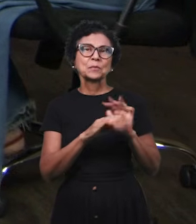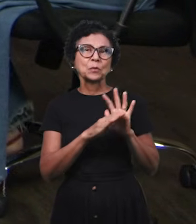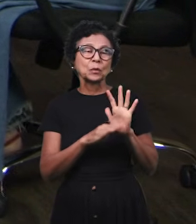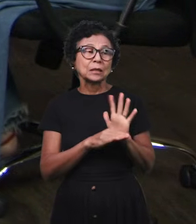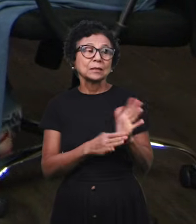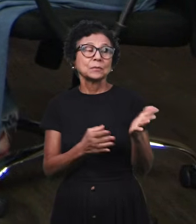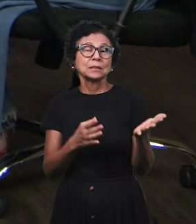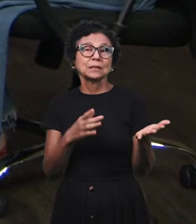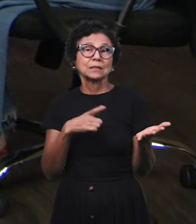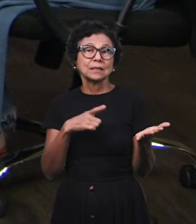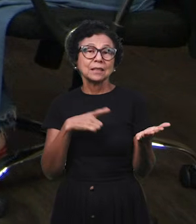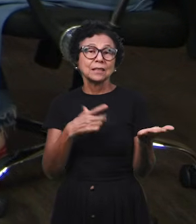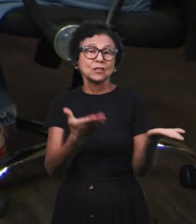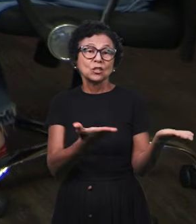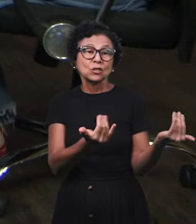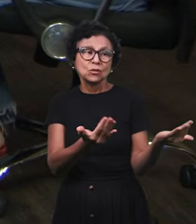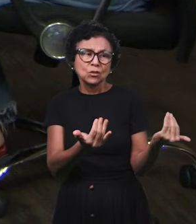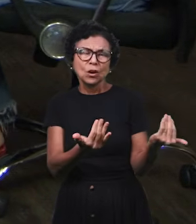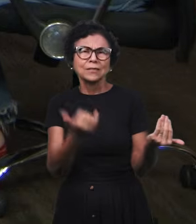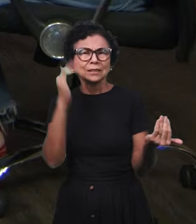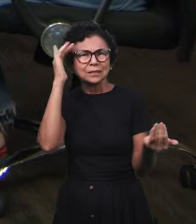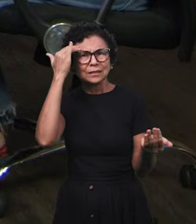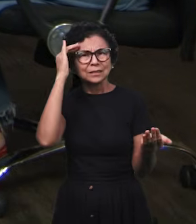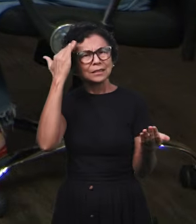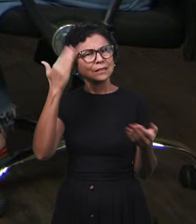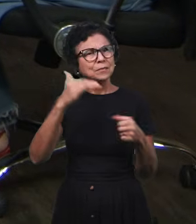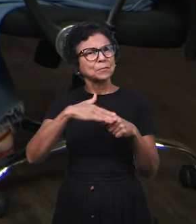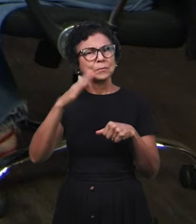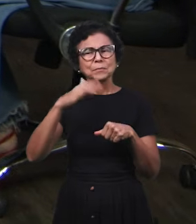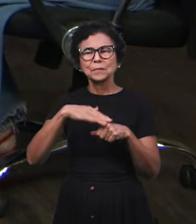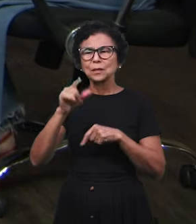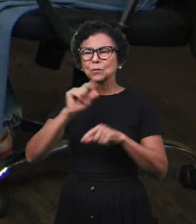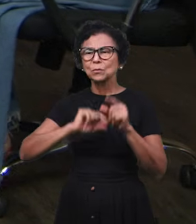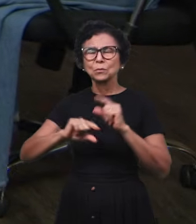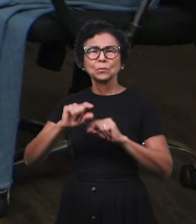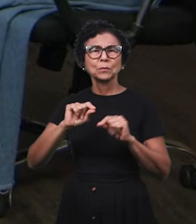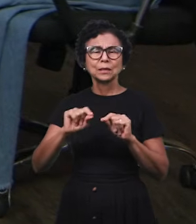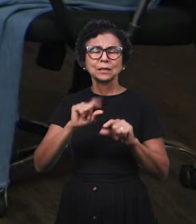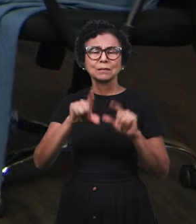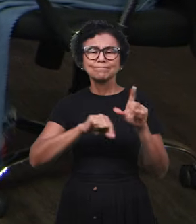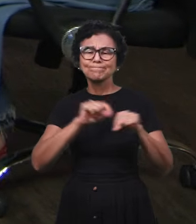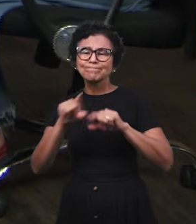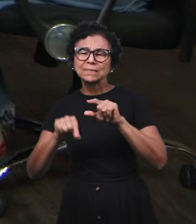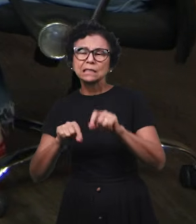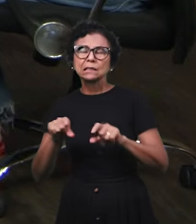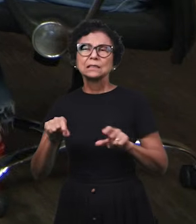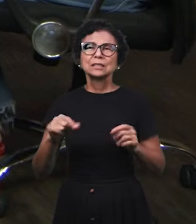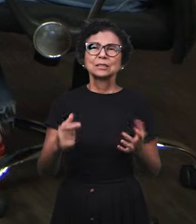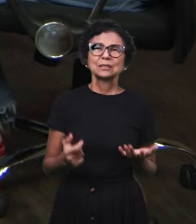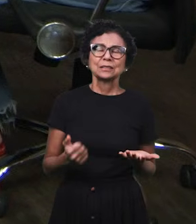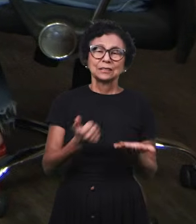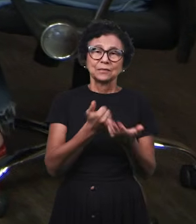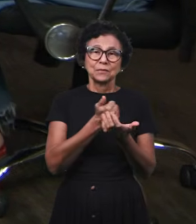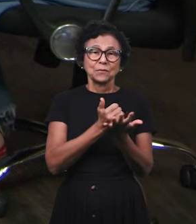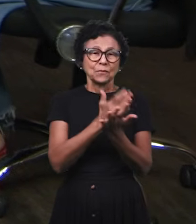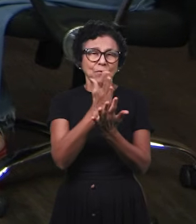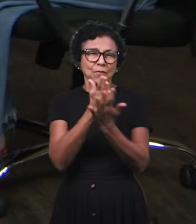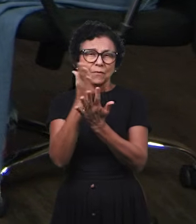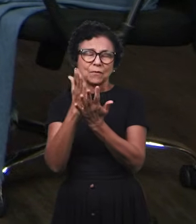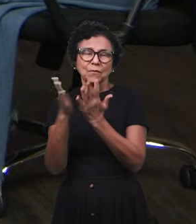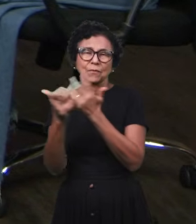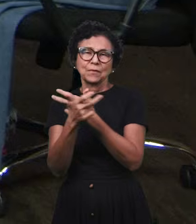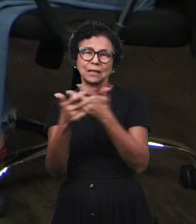fazer. E aí, aqui a gente está com inúmeras possibilidades que a doutora Carla nos trouxe. Vamos lá para a próxima pergunta, que inclusive